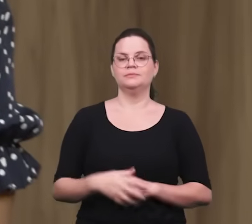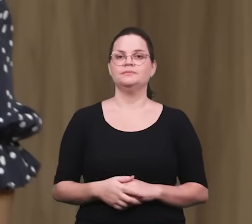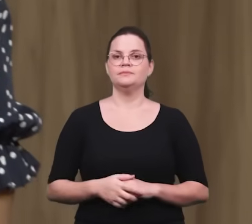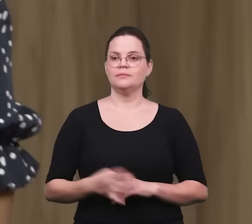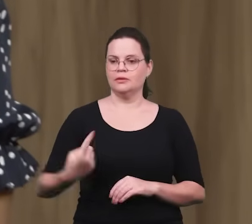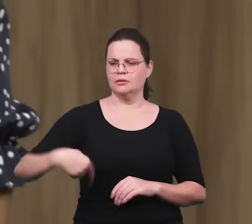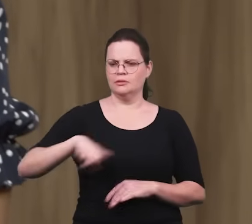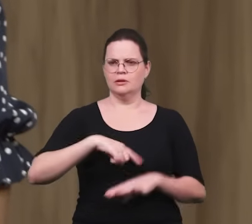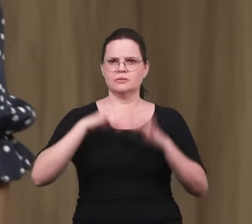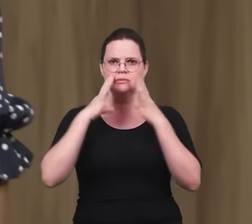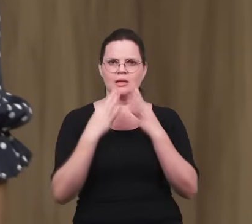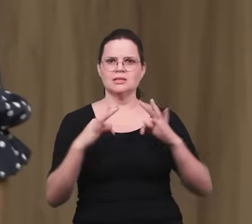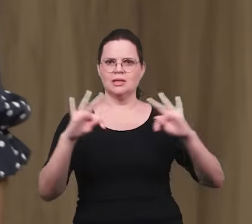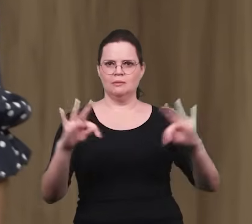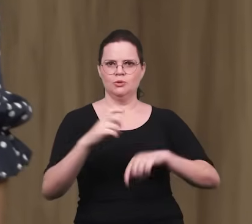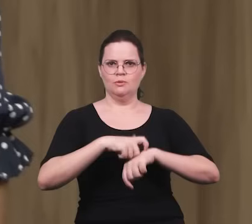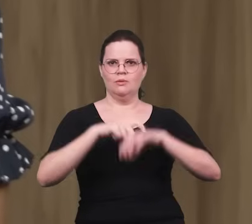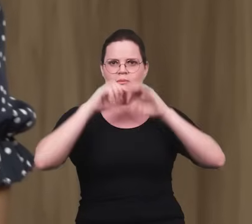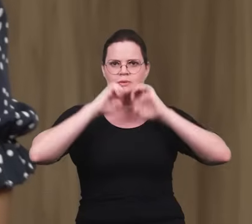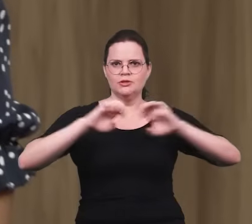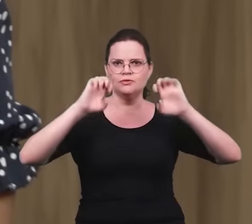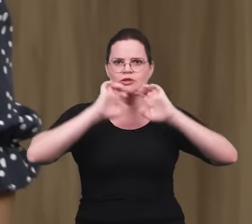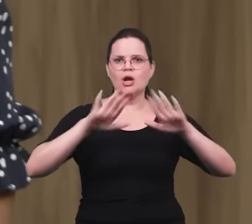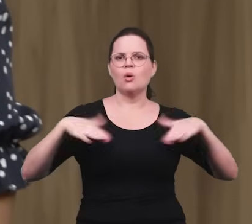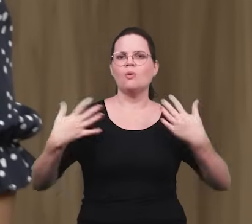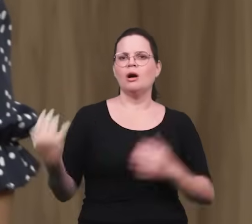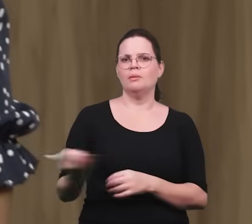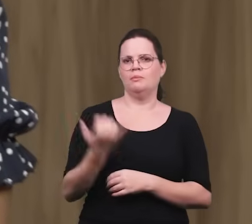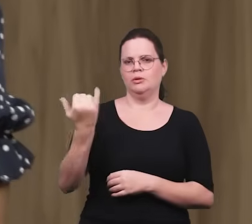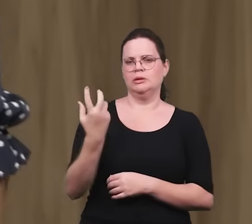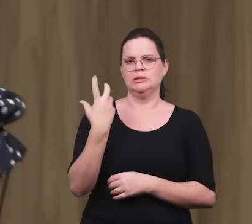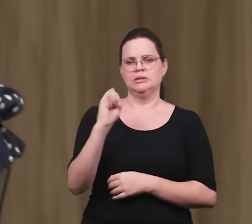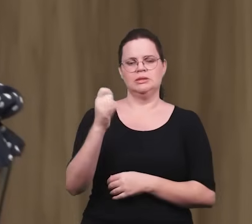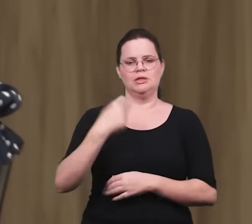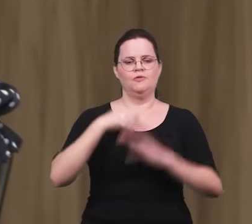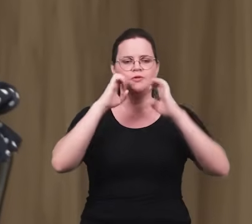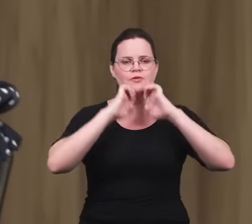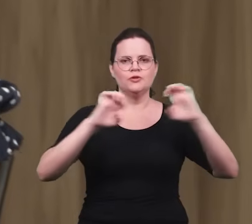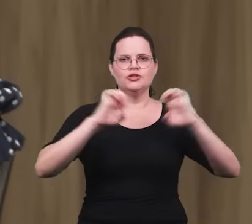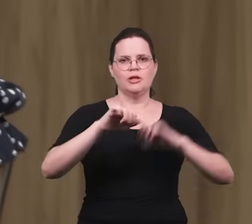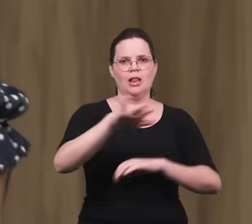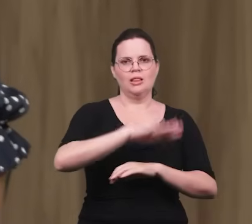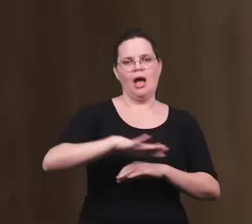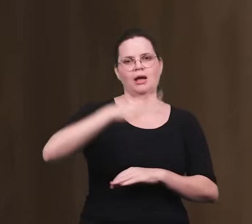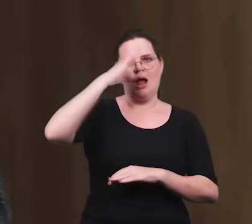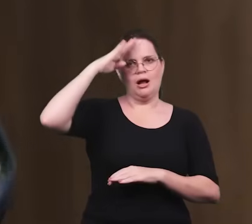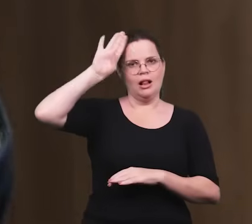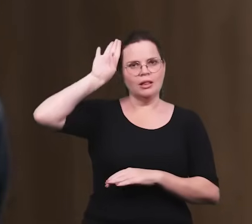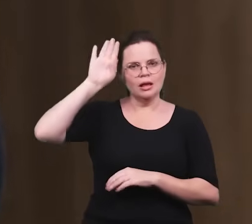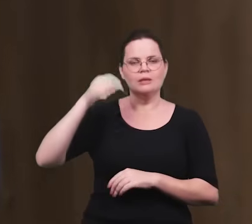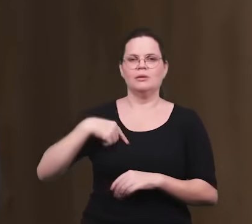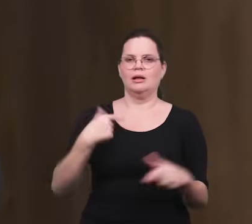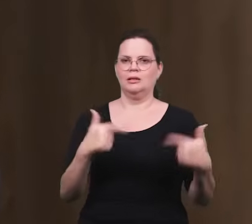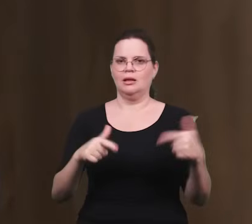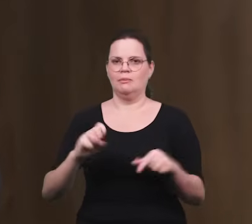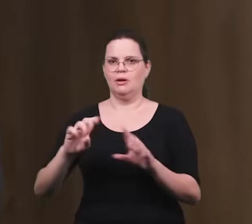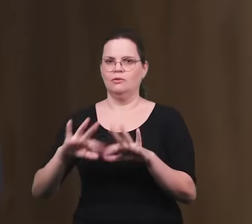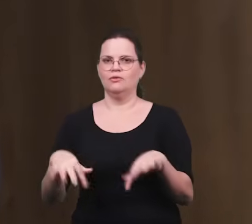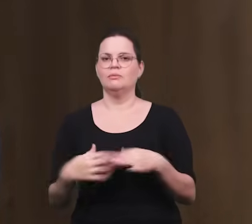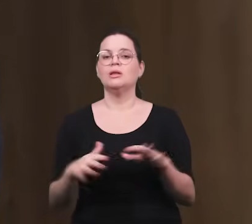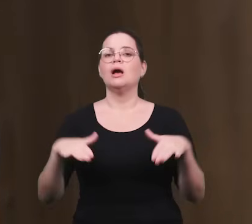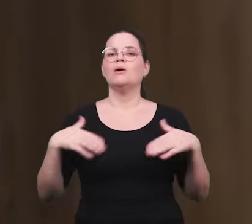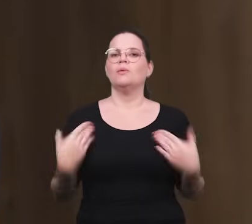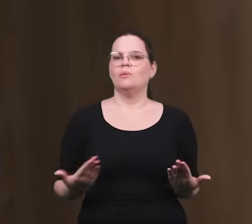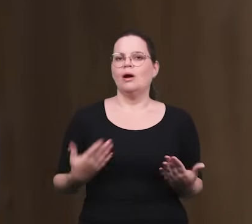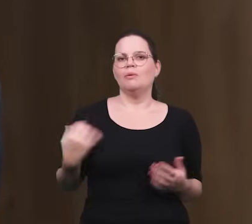do nosso testemunho na evangelização, seja no ambiente acadêmico, de trabalho ou familiar? Olha, o testemunho é